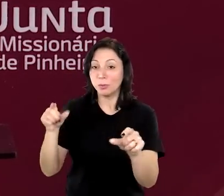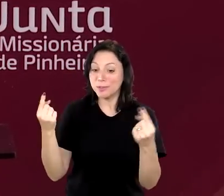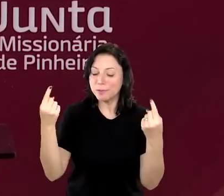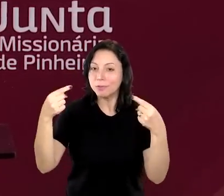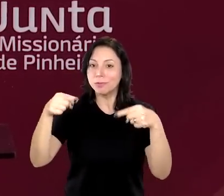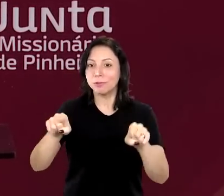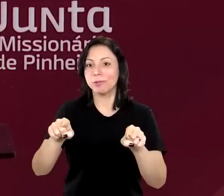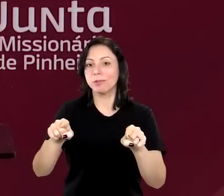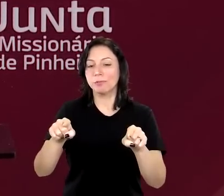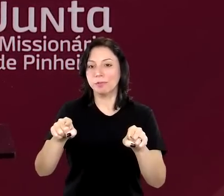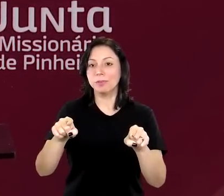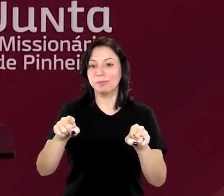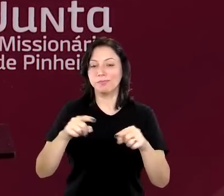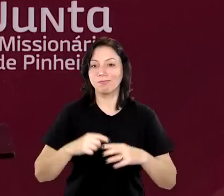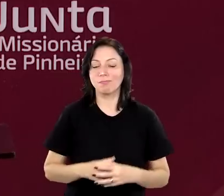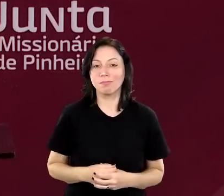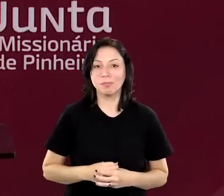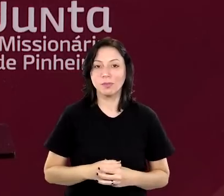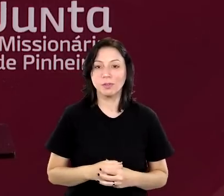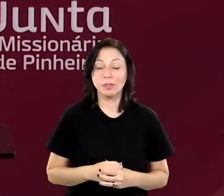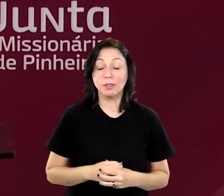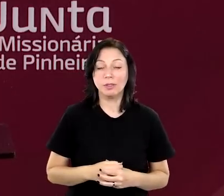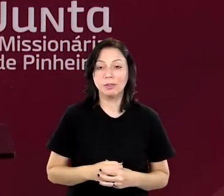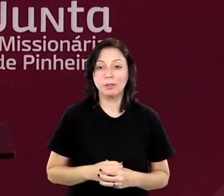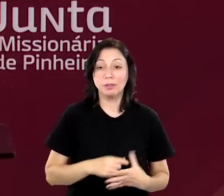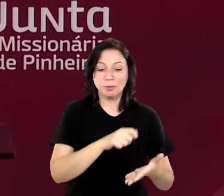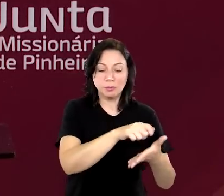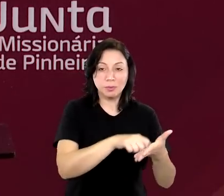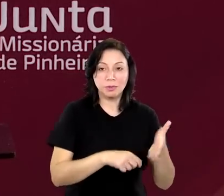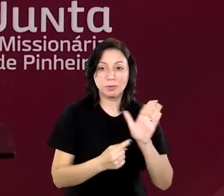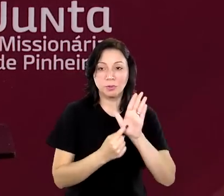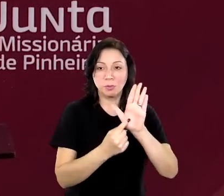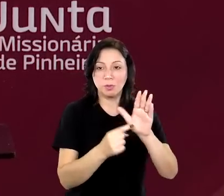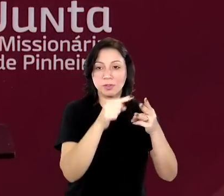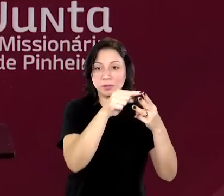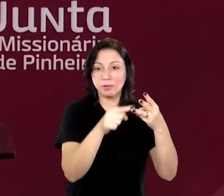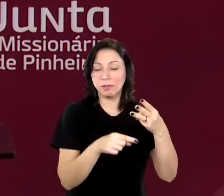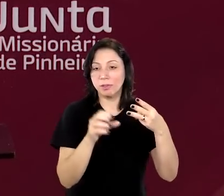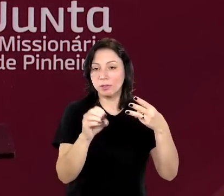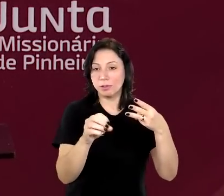três lições. Primeiro, o desafio de Deus para Maria.